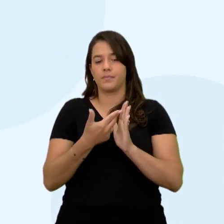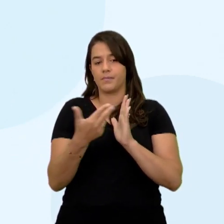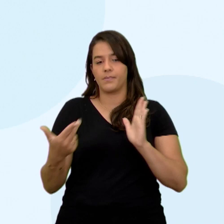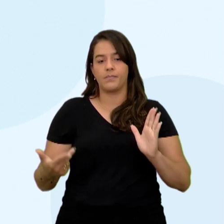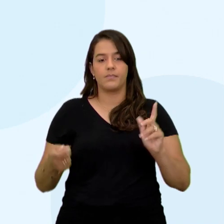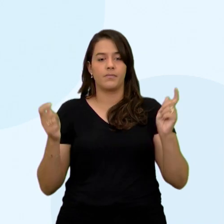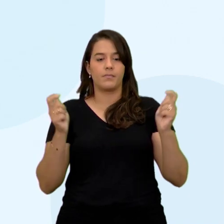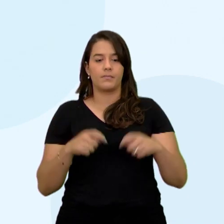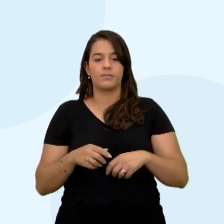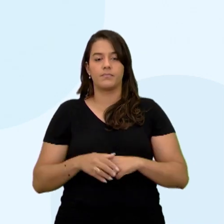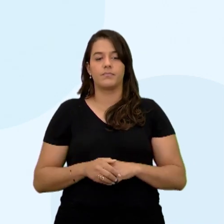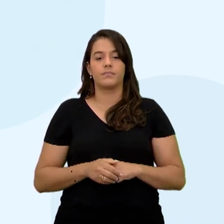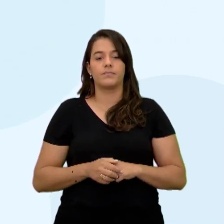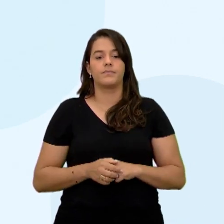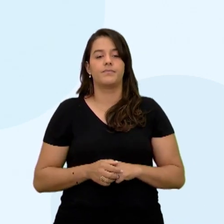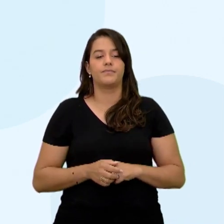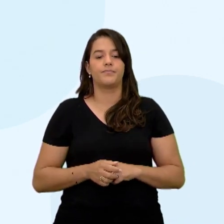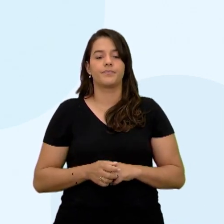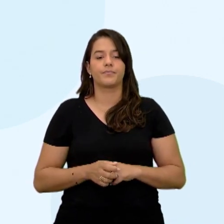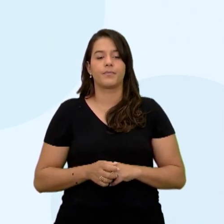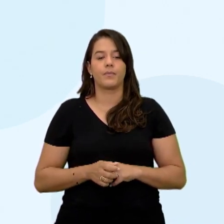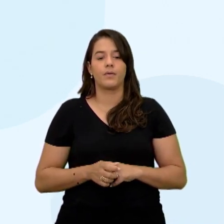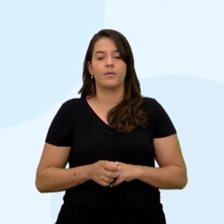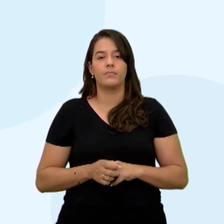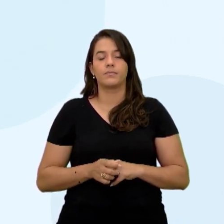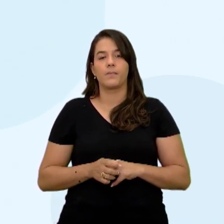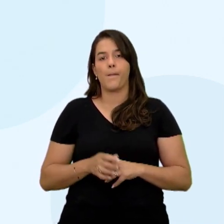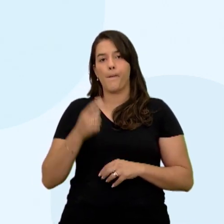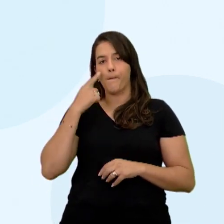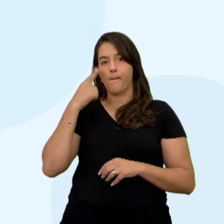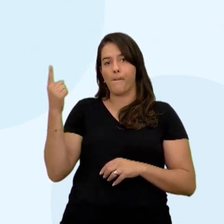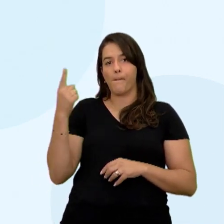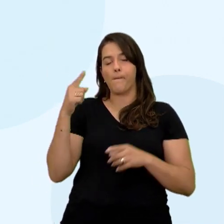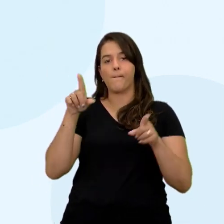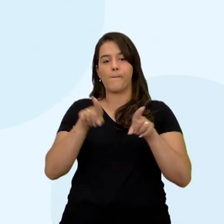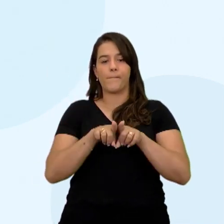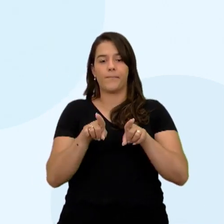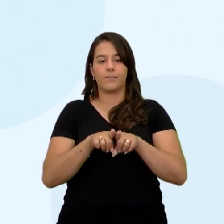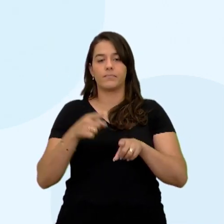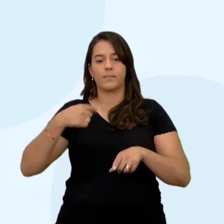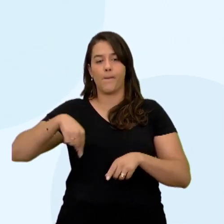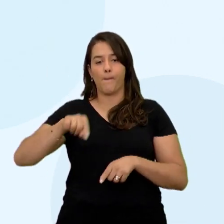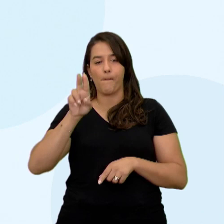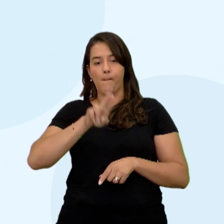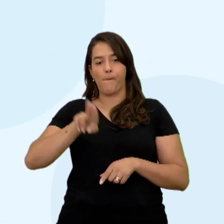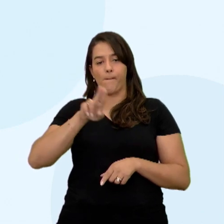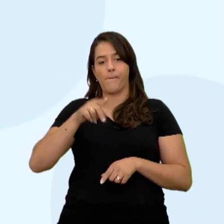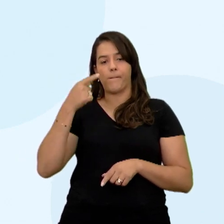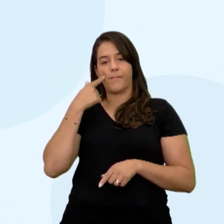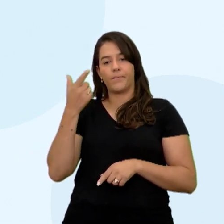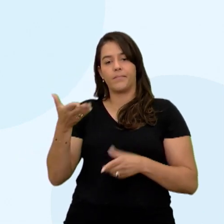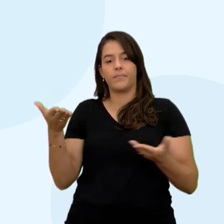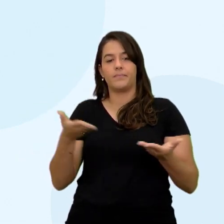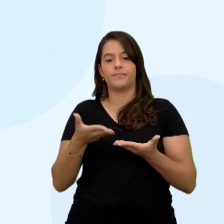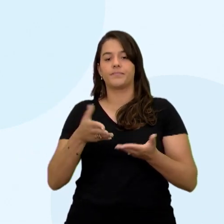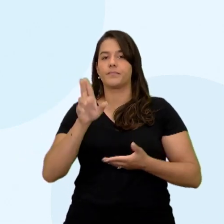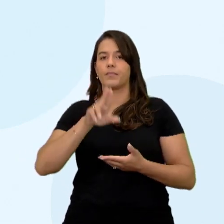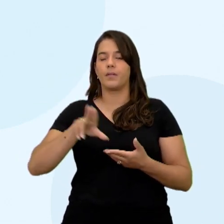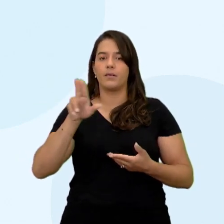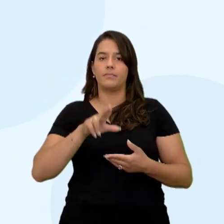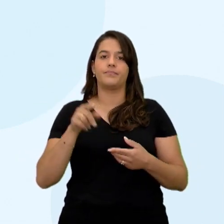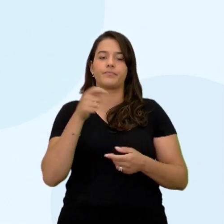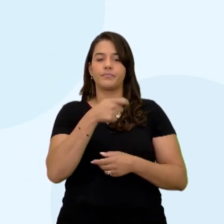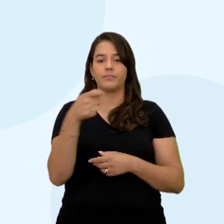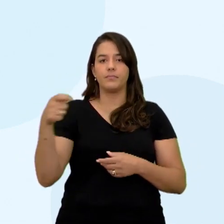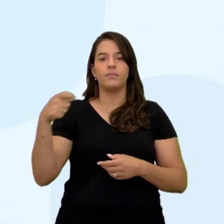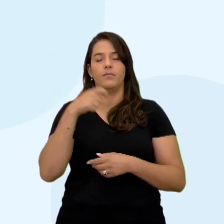né? Opa, tem esse aqui, ó, que é o PowerPoint. Aliás, PowerPoint é o que eu estou usando aqui agora, nesse momento. PowerPoint, né, para poder escrever em